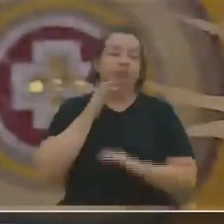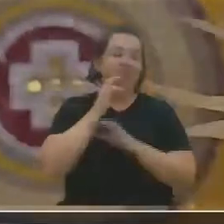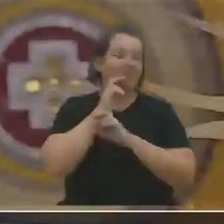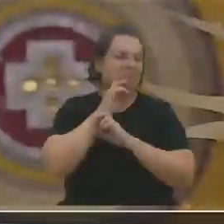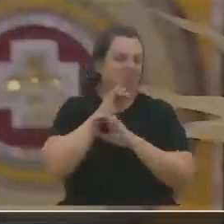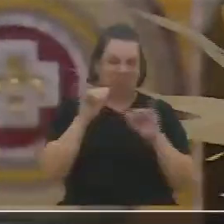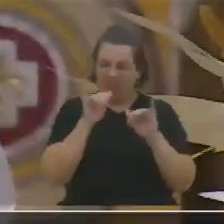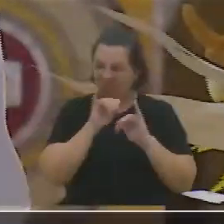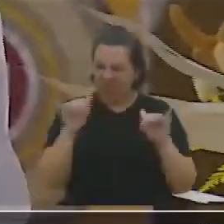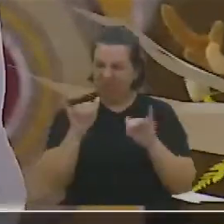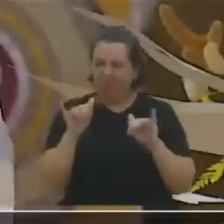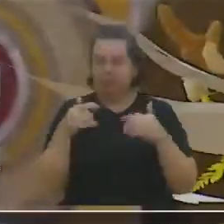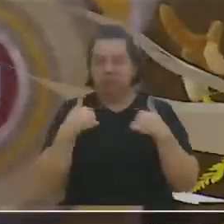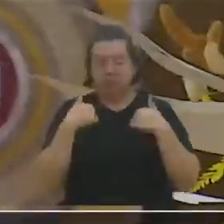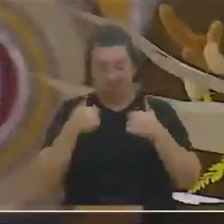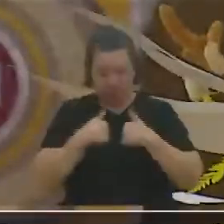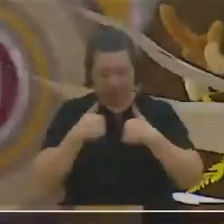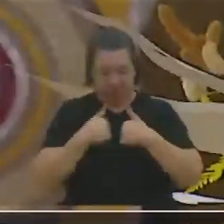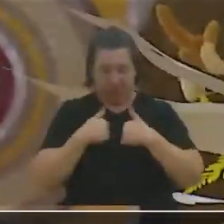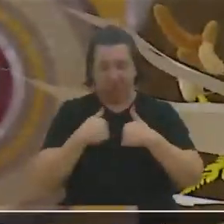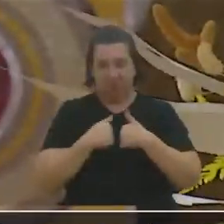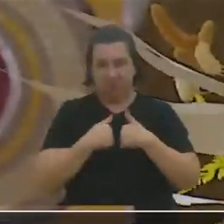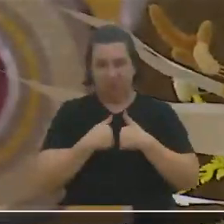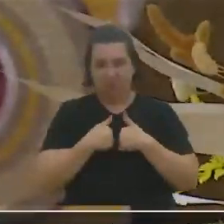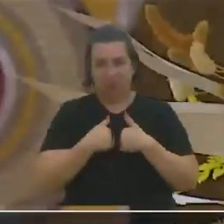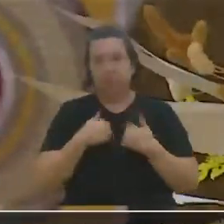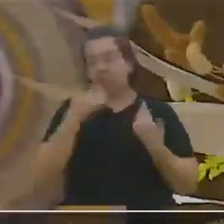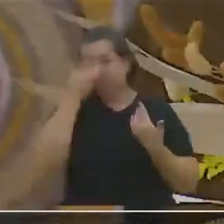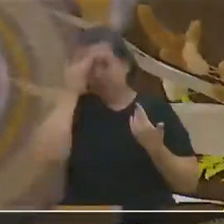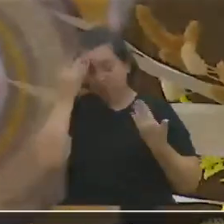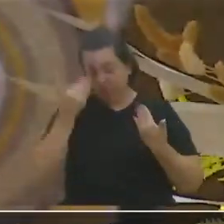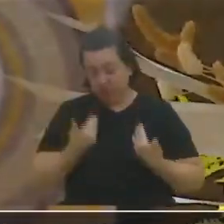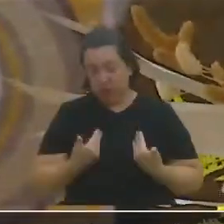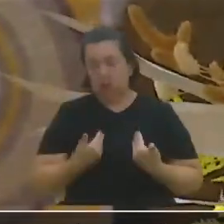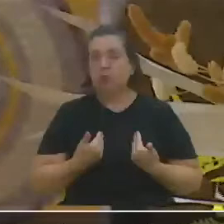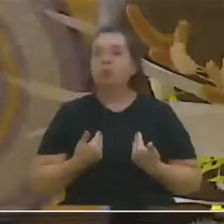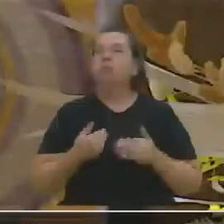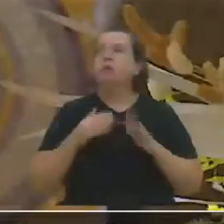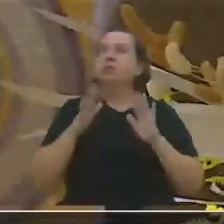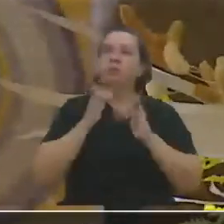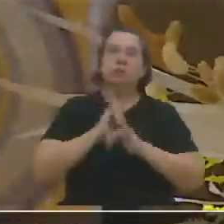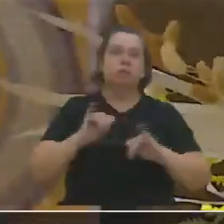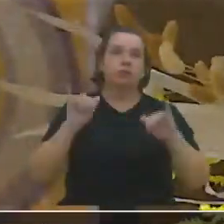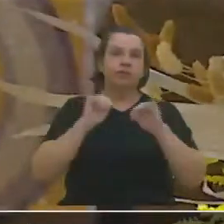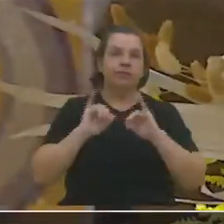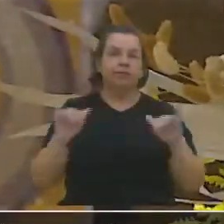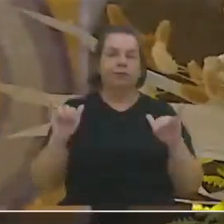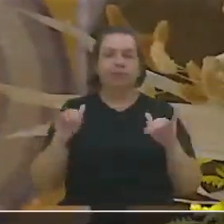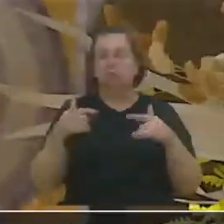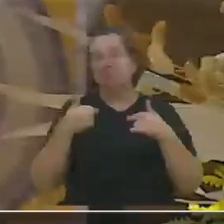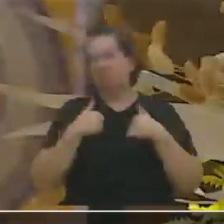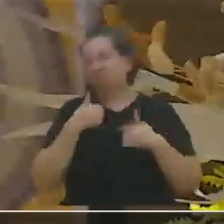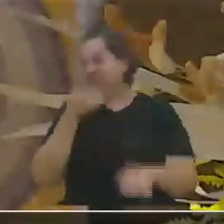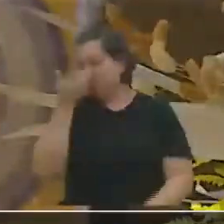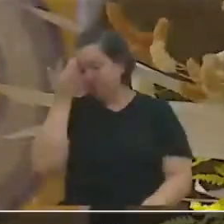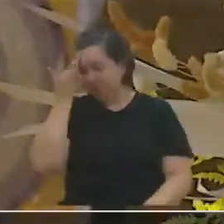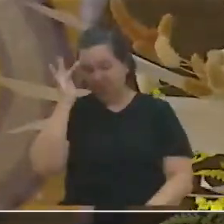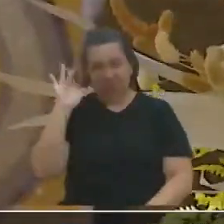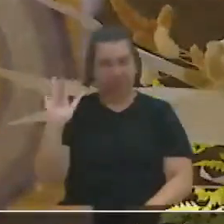E quando o meu eu humano fala mais alto, eu não sei